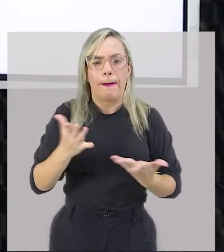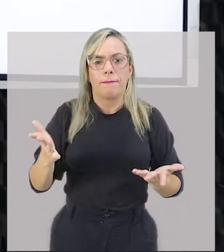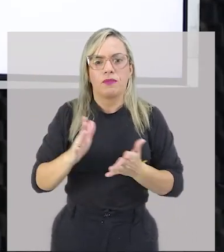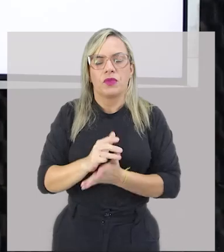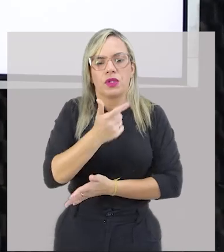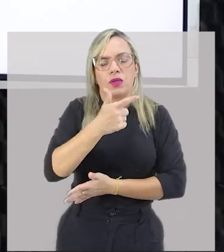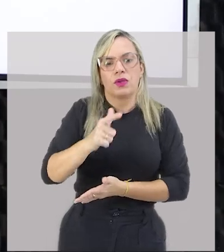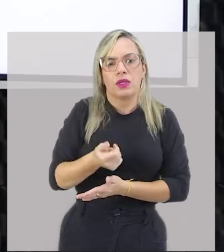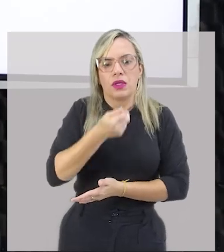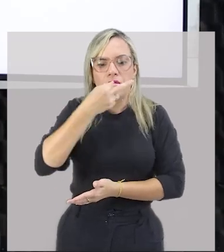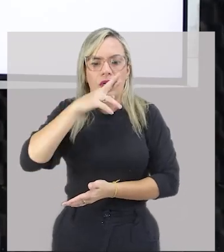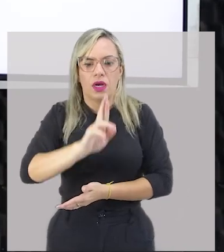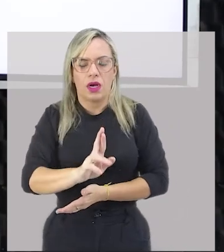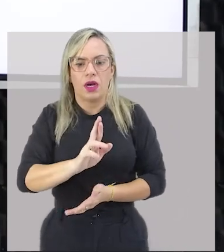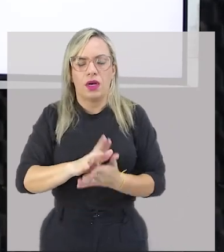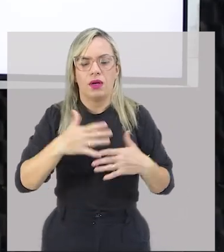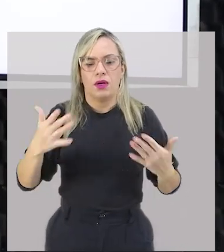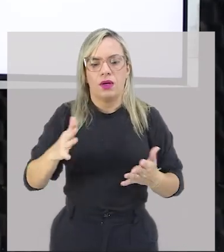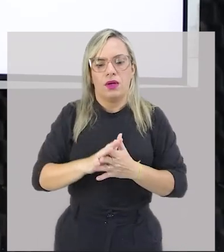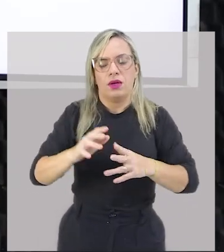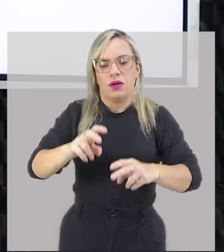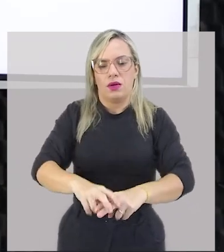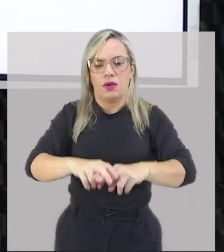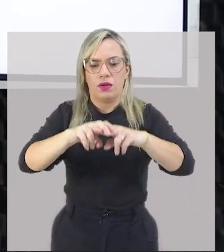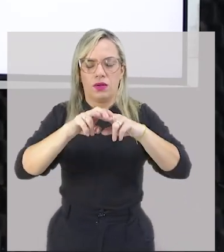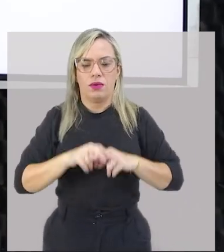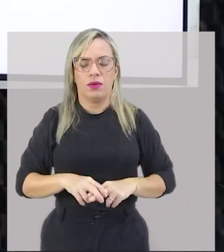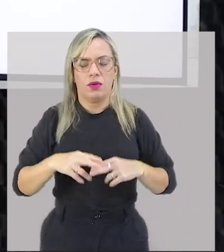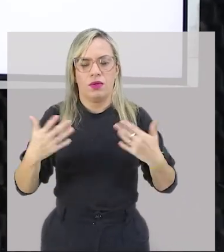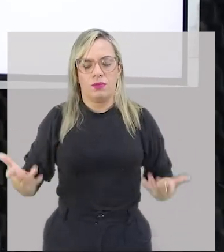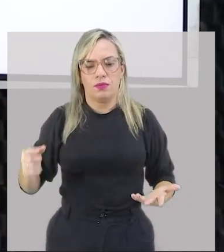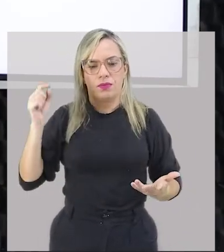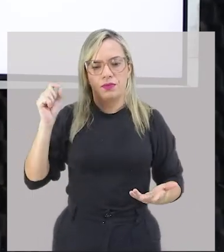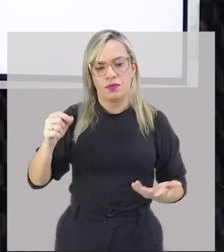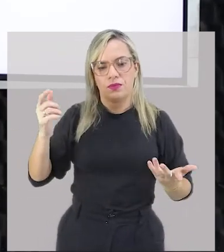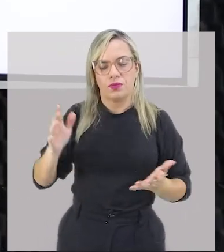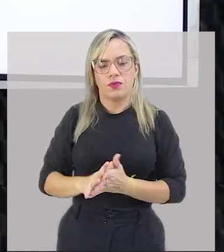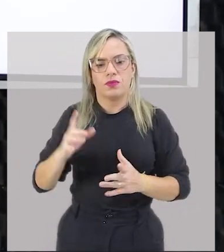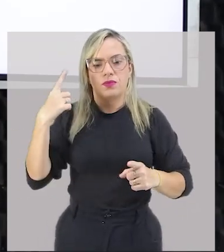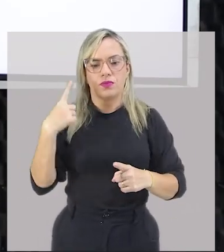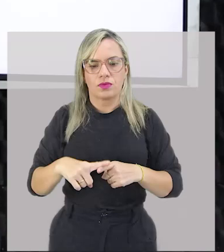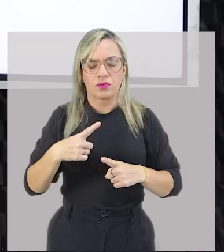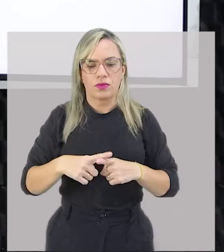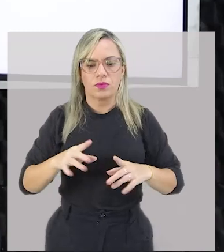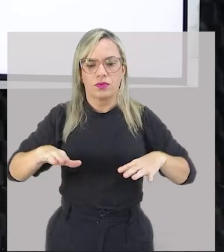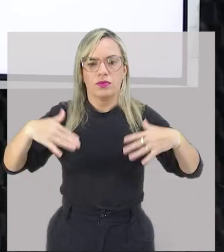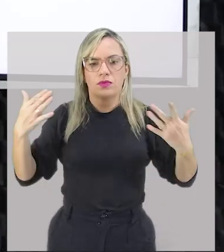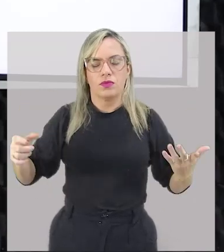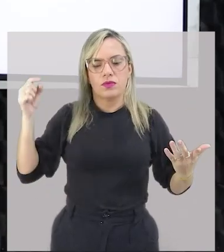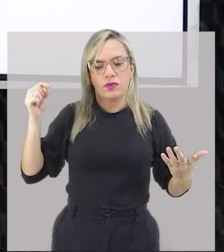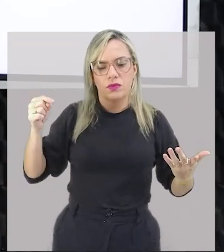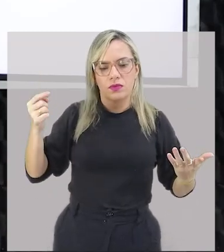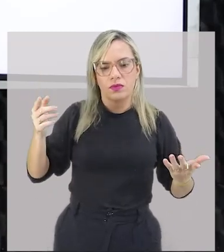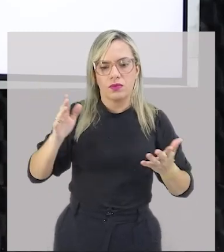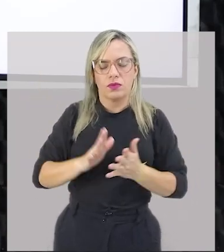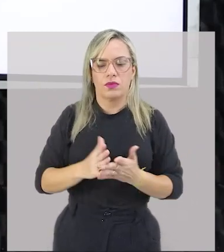tem ar. E é por isso que um dos motivos pelos quais